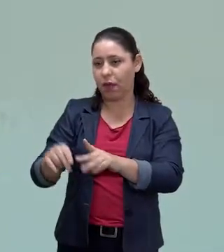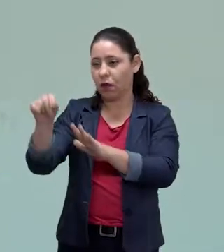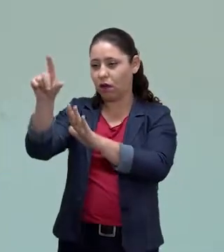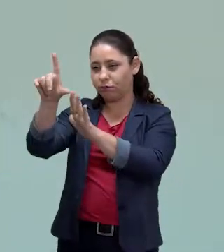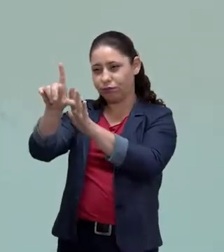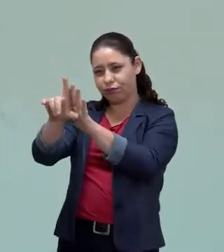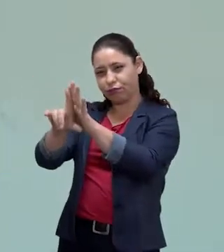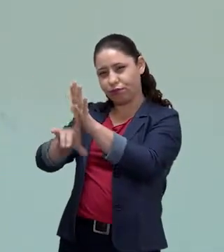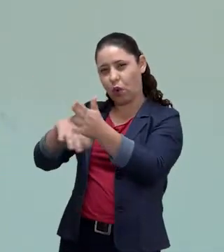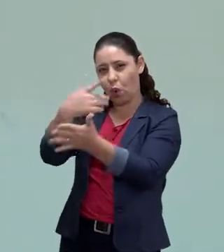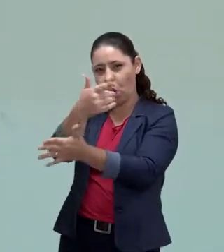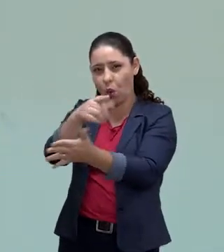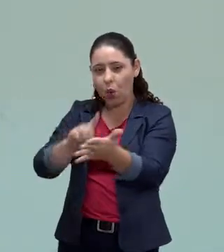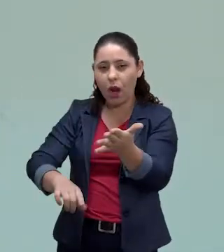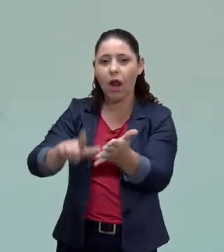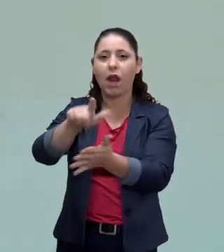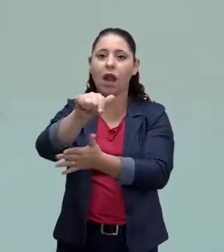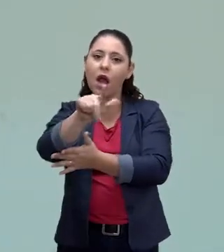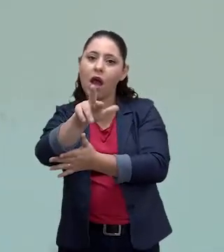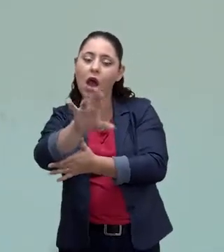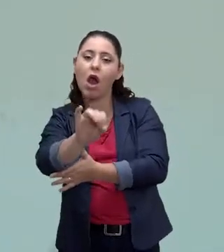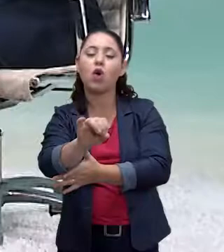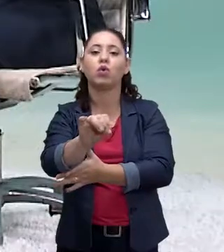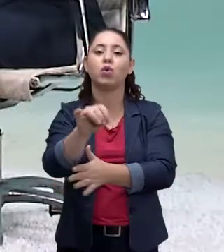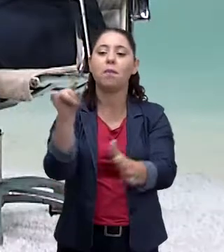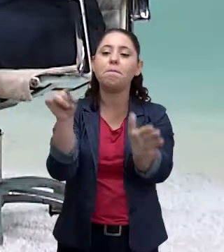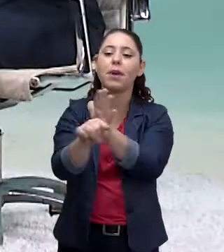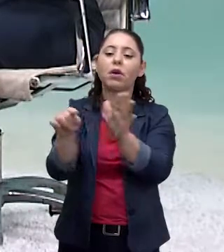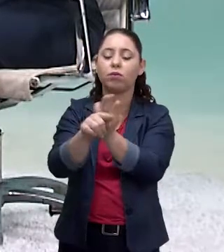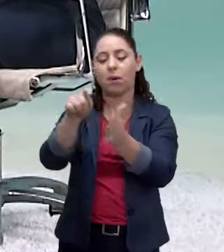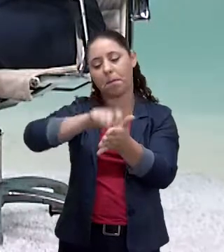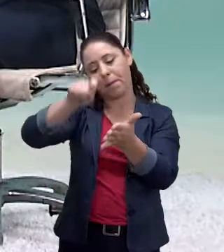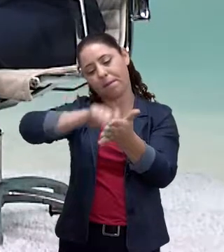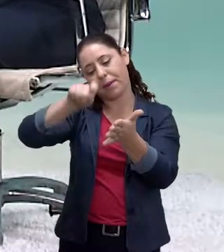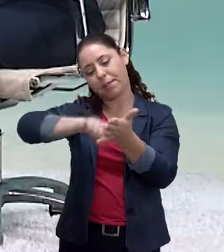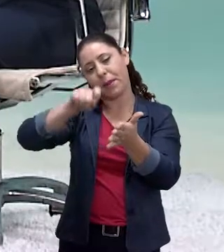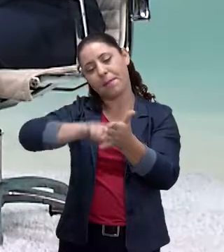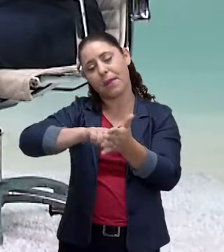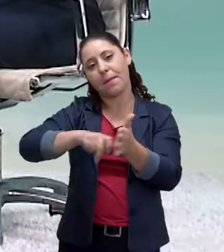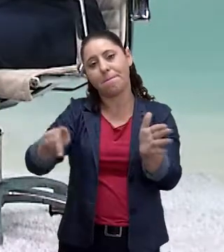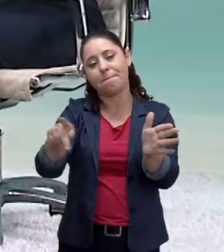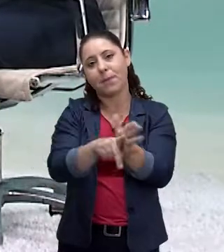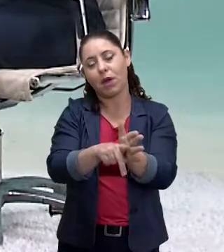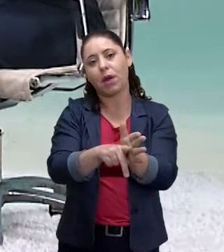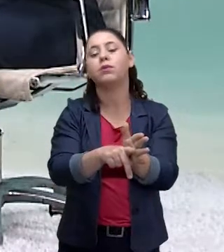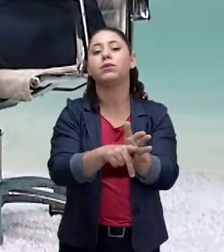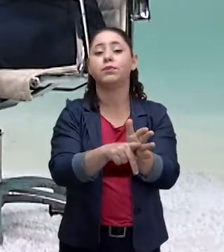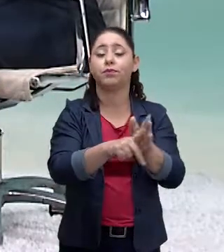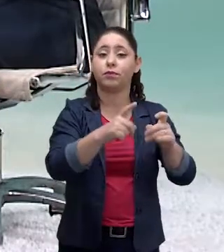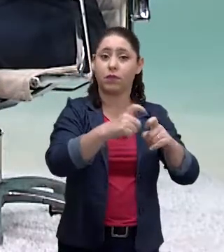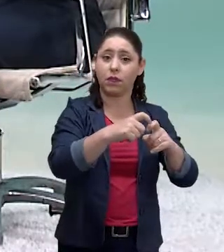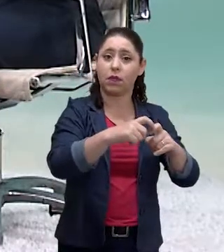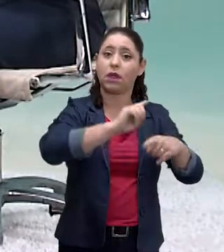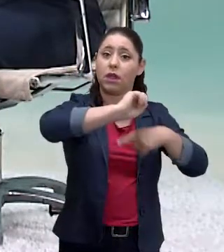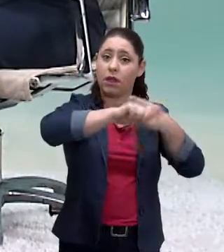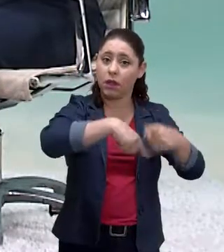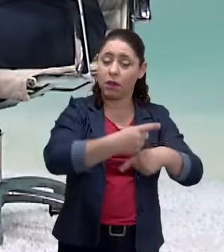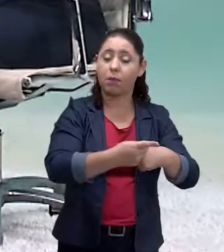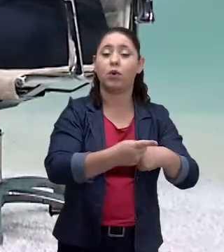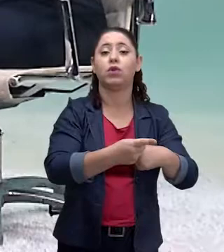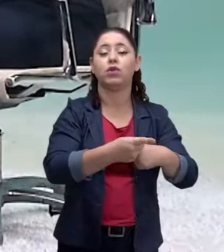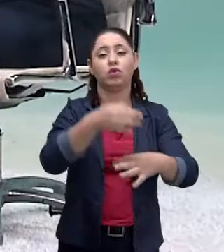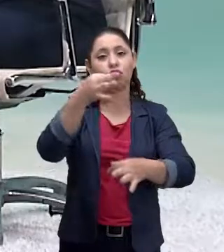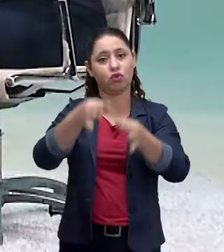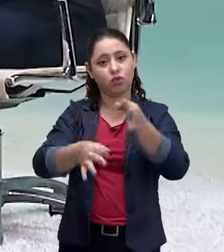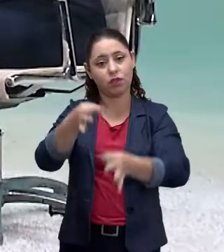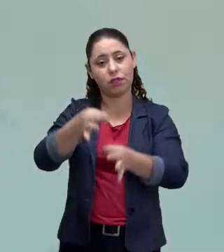passa uma lista de documentos, laudo médico, alguns questionários para serem preenchidos pelo médico, orçamentos, e de posse desse